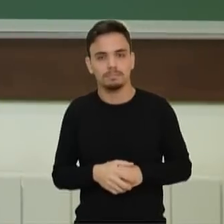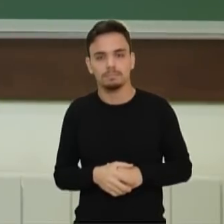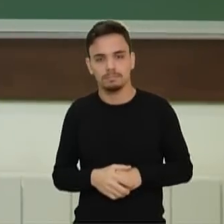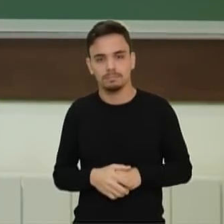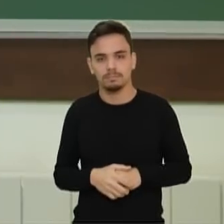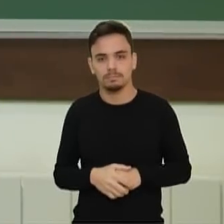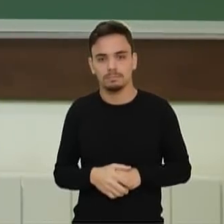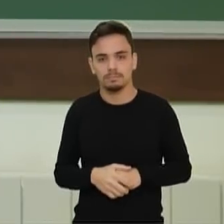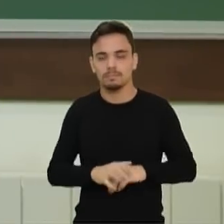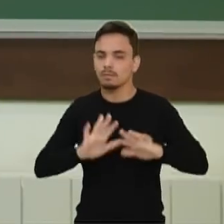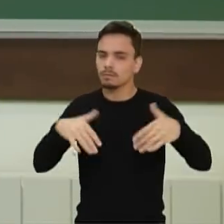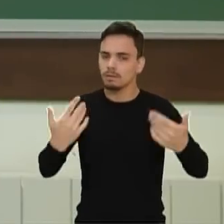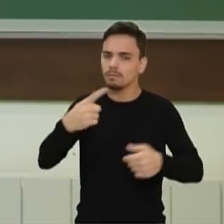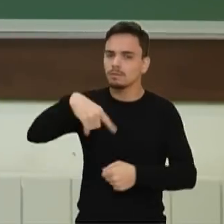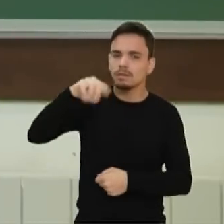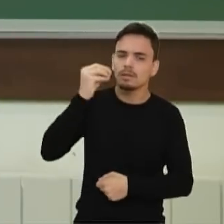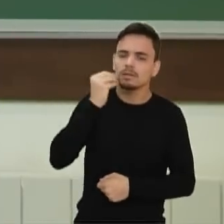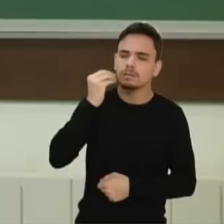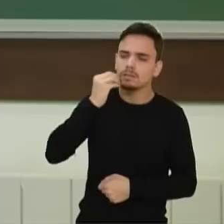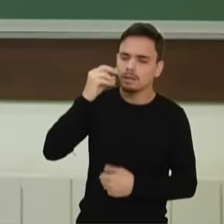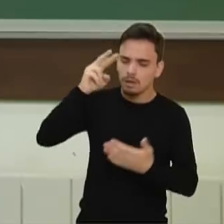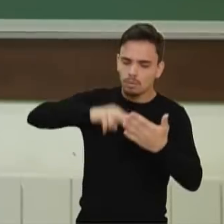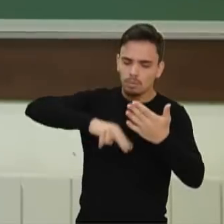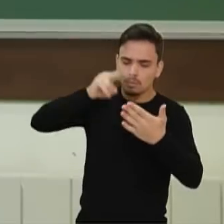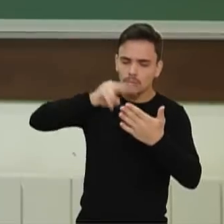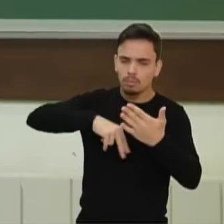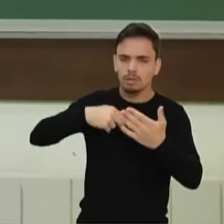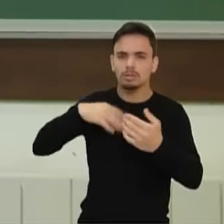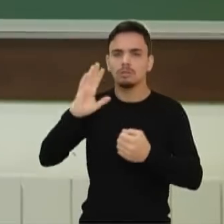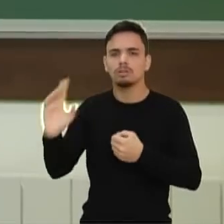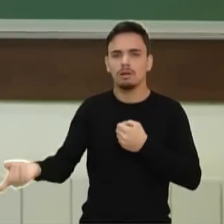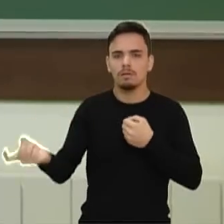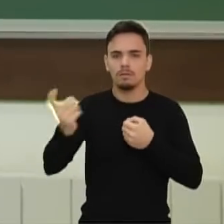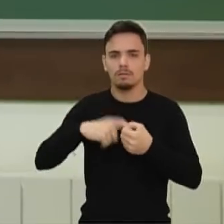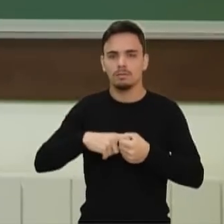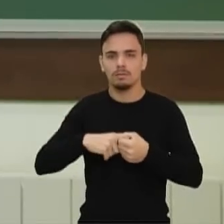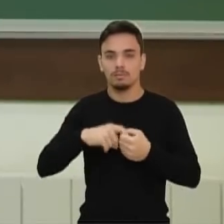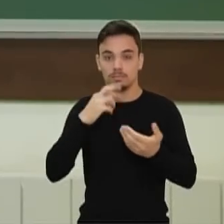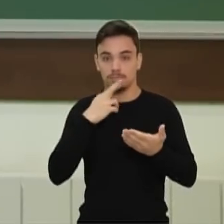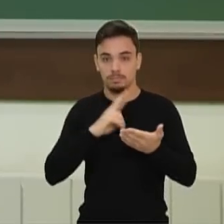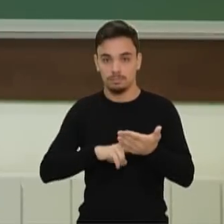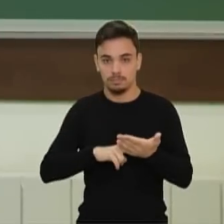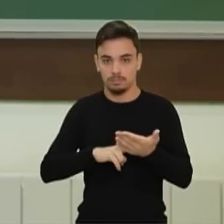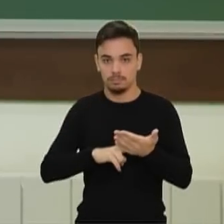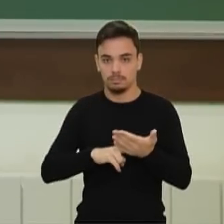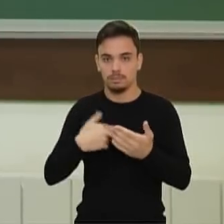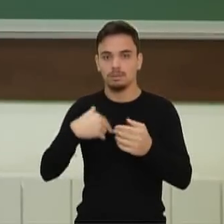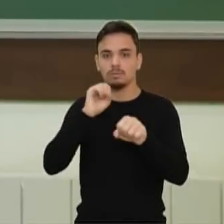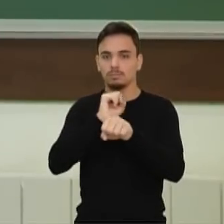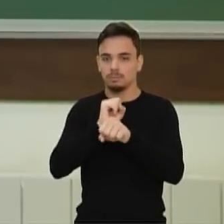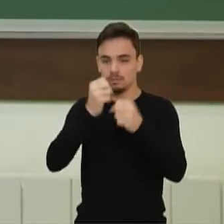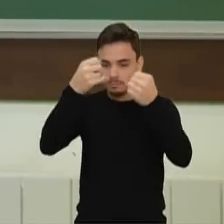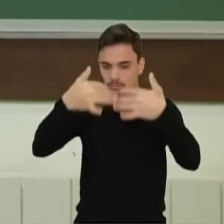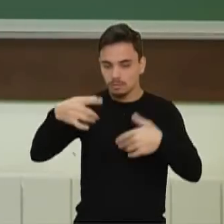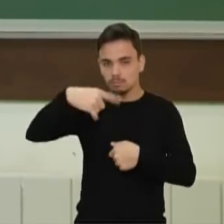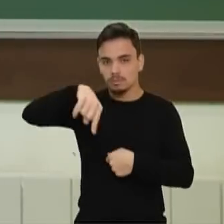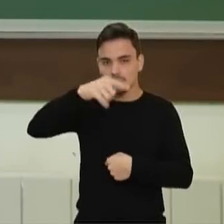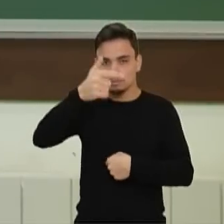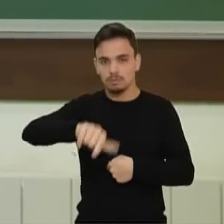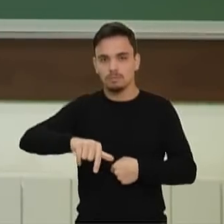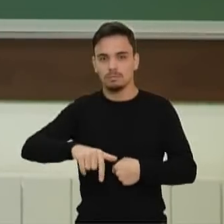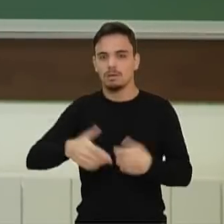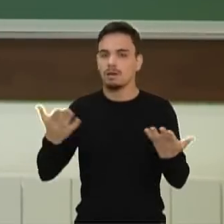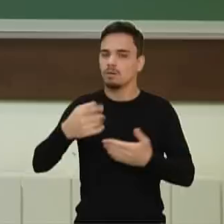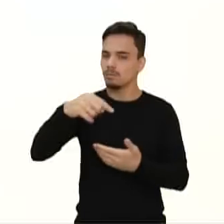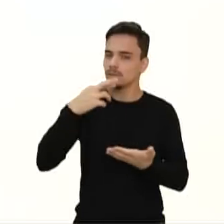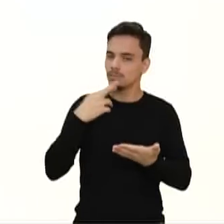Então, tentam lá, verifiquem, já voltamos na resposta e eu explico mais para vocês, ok? Com